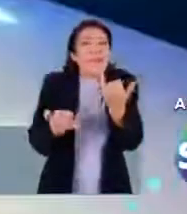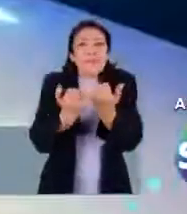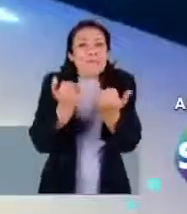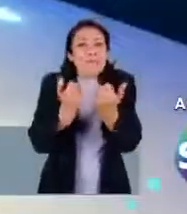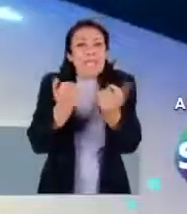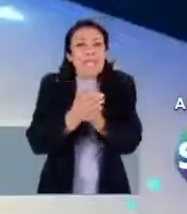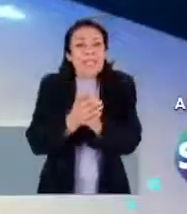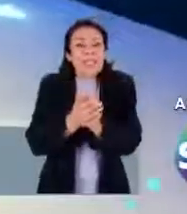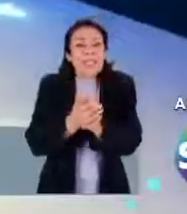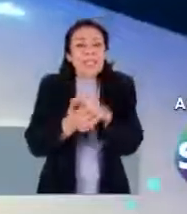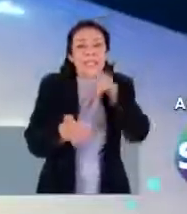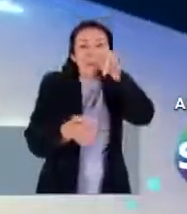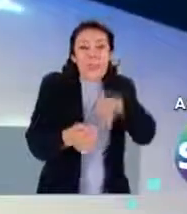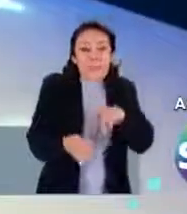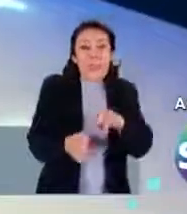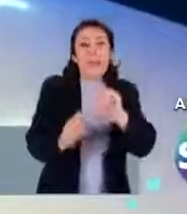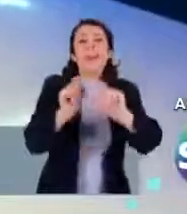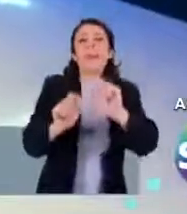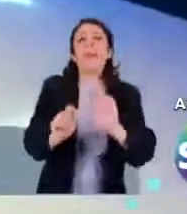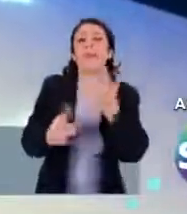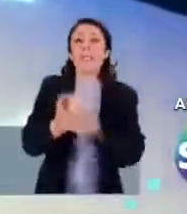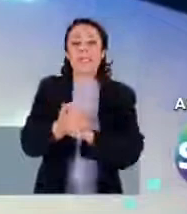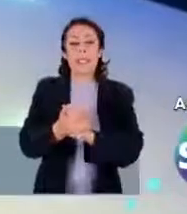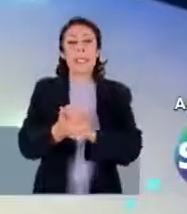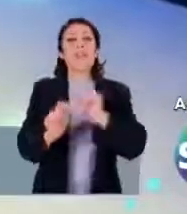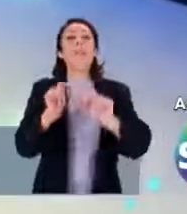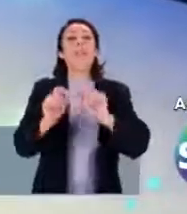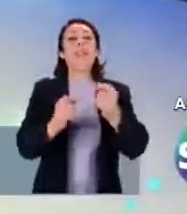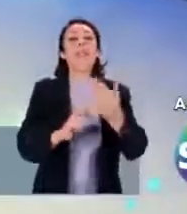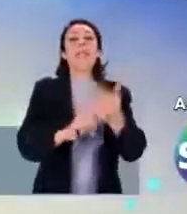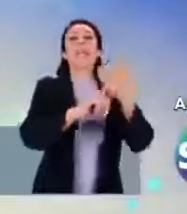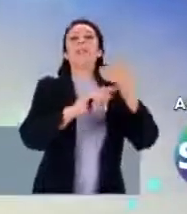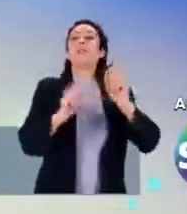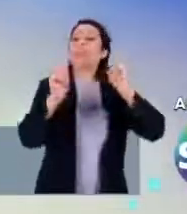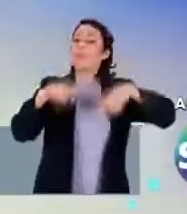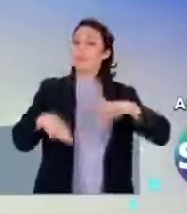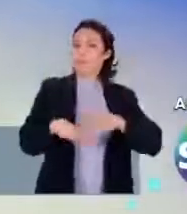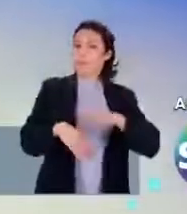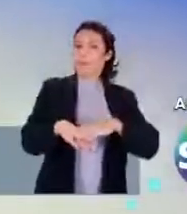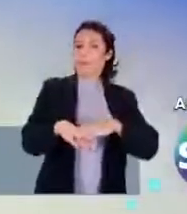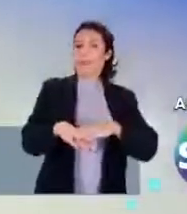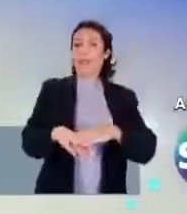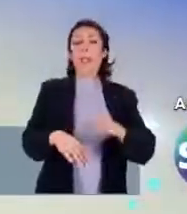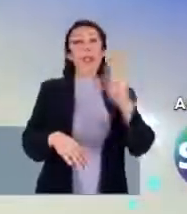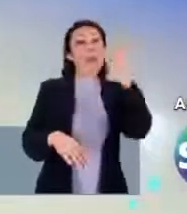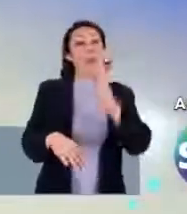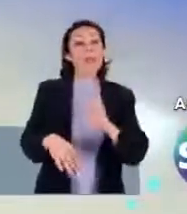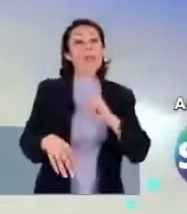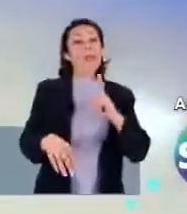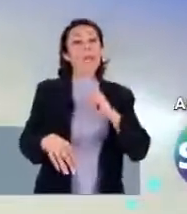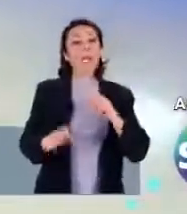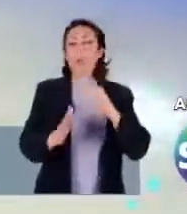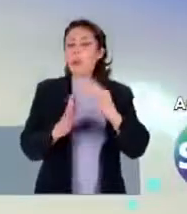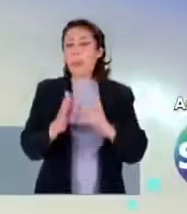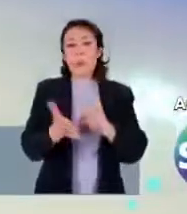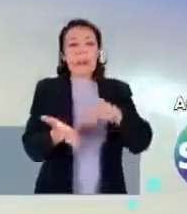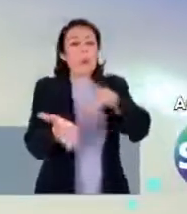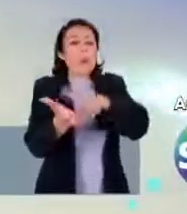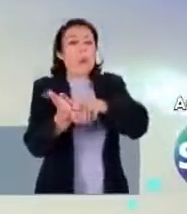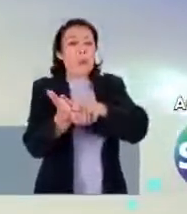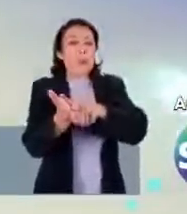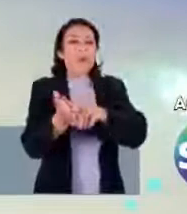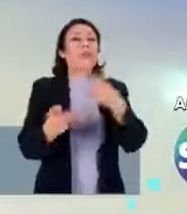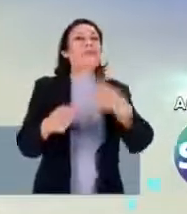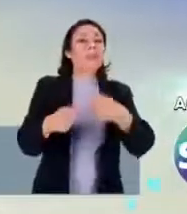tivesse vendo fato aconteceu que a eletrônica a tecnologia Pode permitir de fazer e o Brasil tem um governo analógico tudo no papel justamente